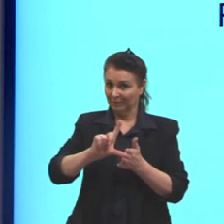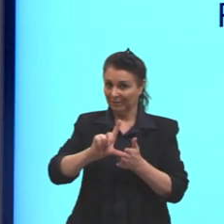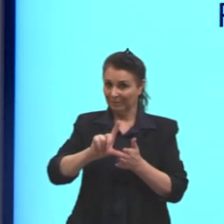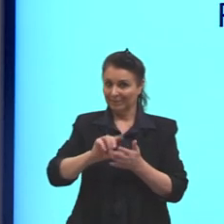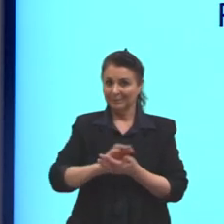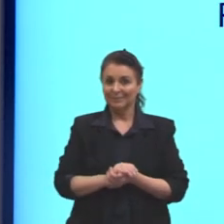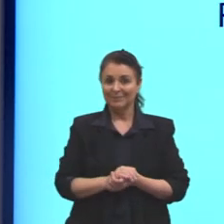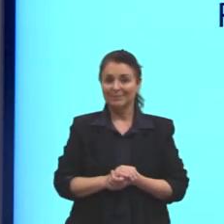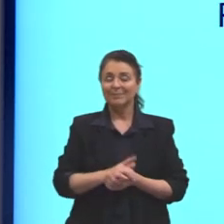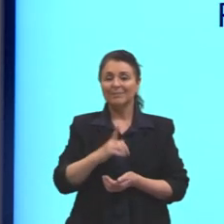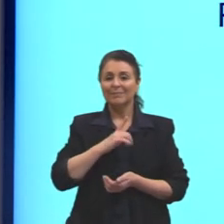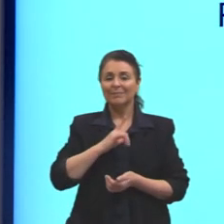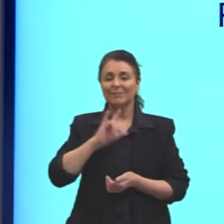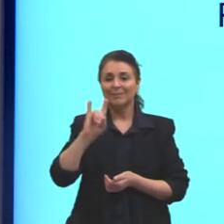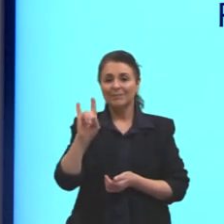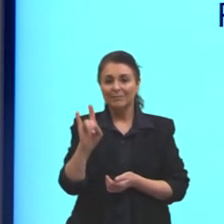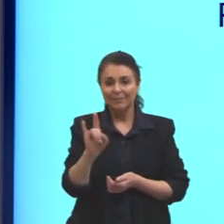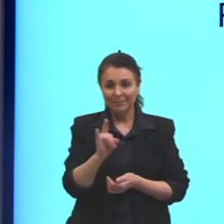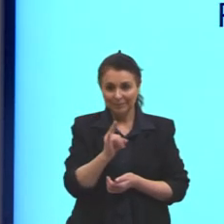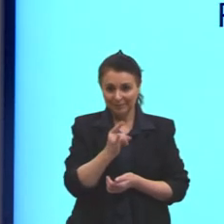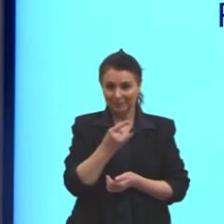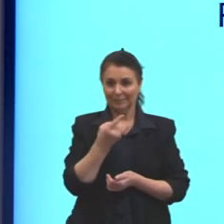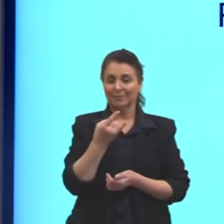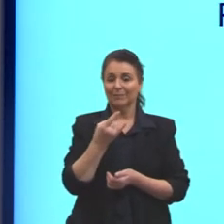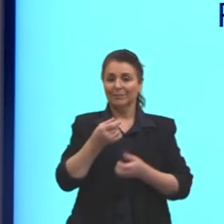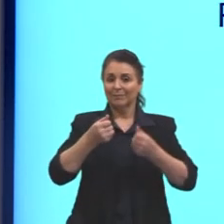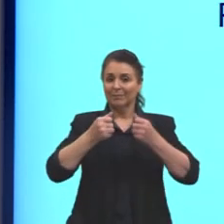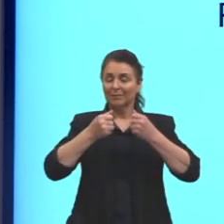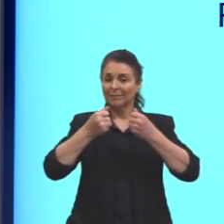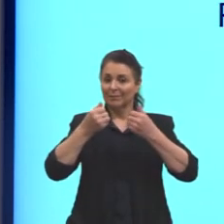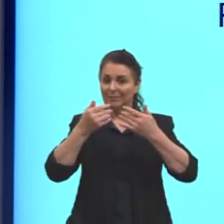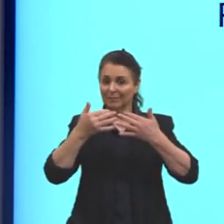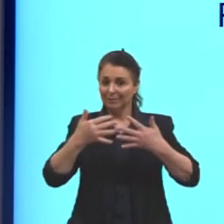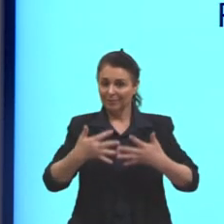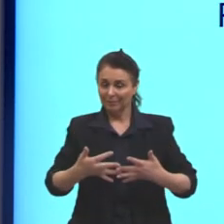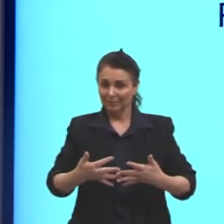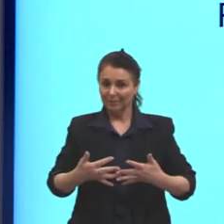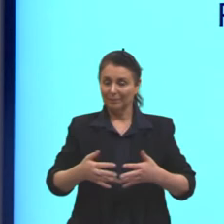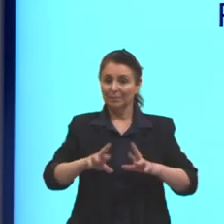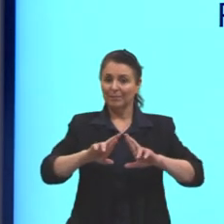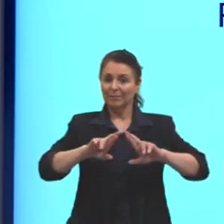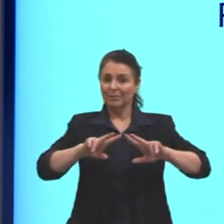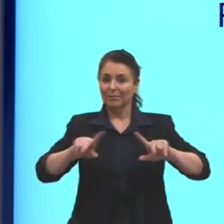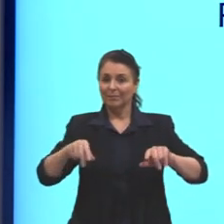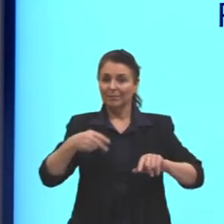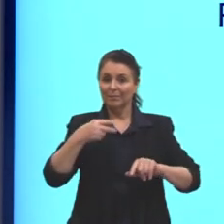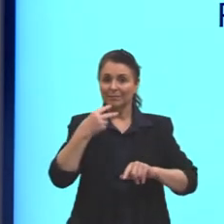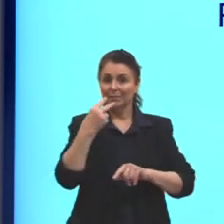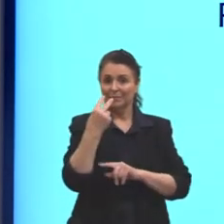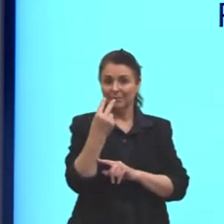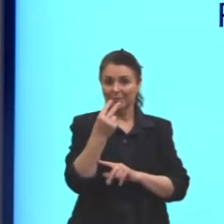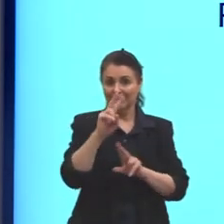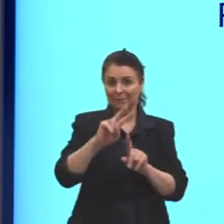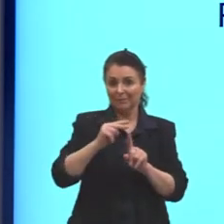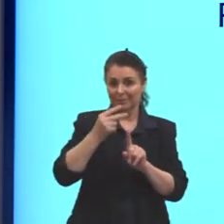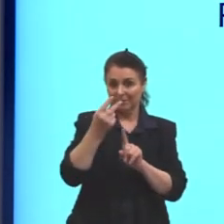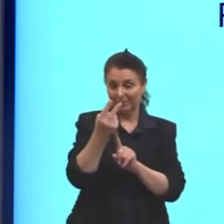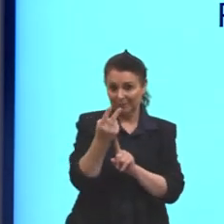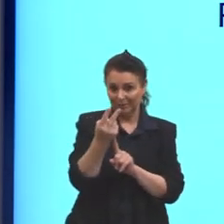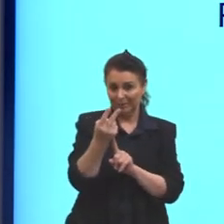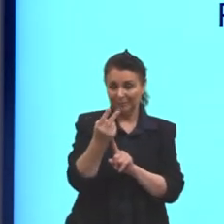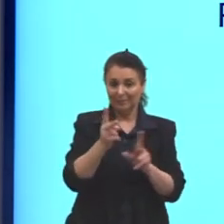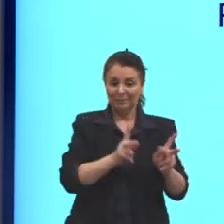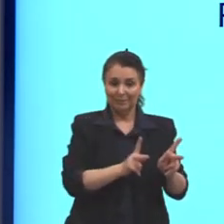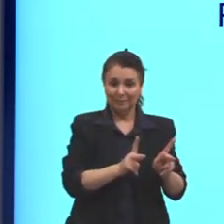e nós temos um último caso da diferença de dois quadrados então para fatorar